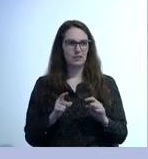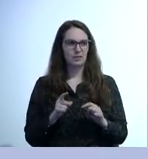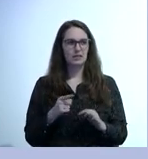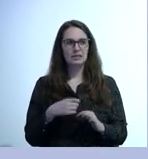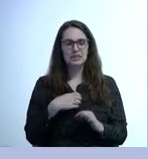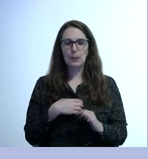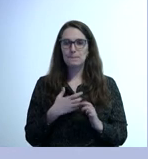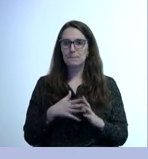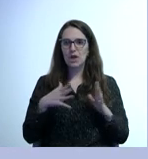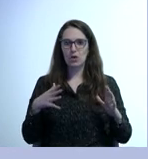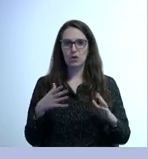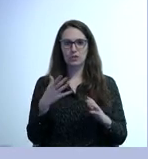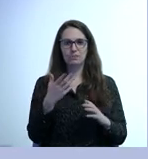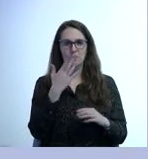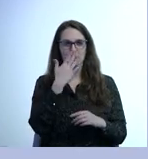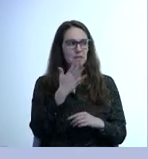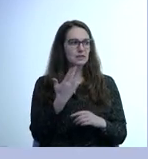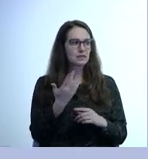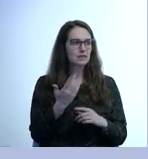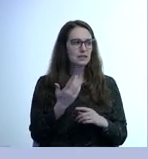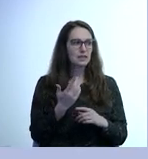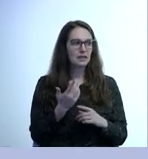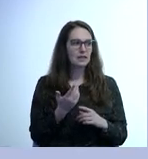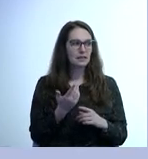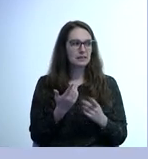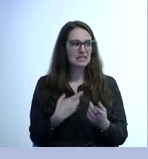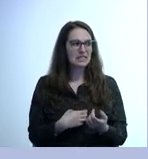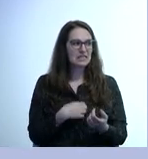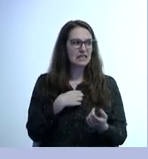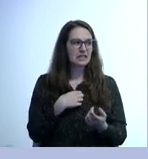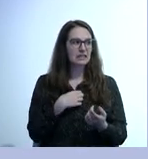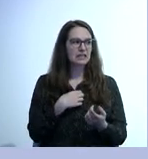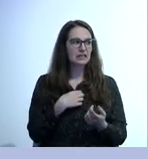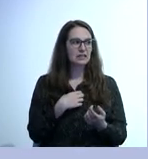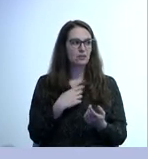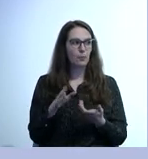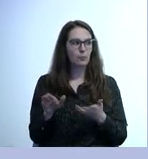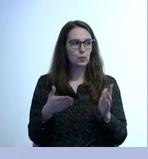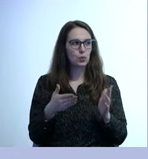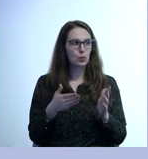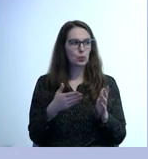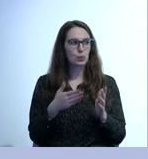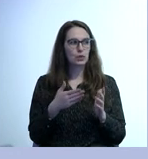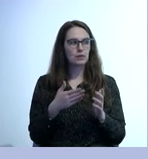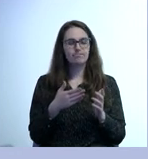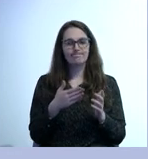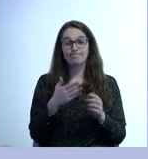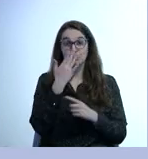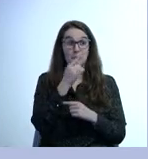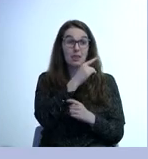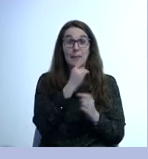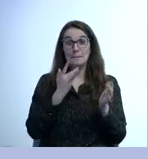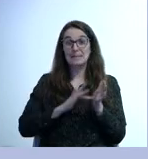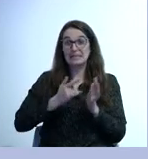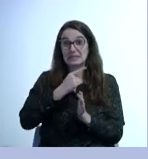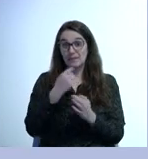é, numa certa escala, aquilo que se terá sentido num certo período da história, por exemplo, no Brasil, não